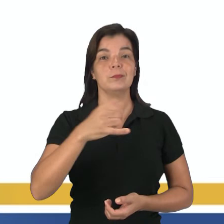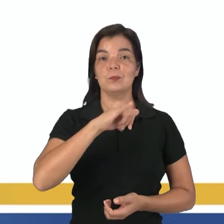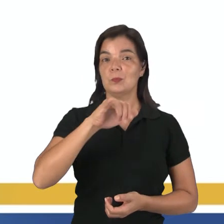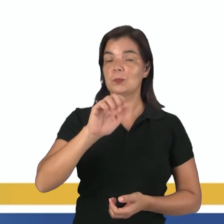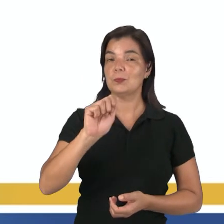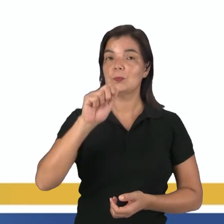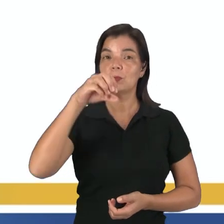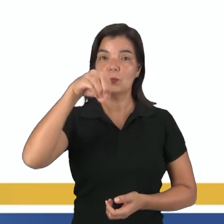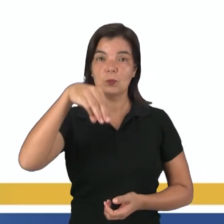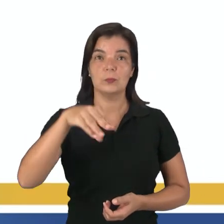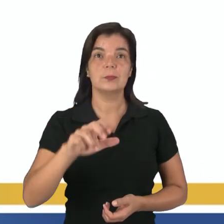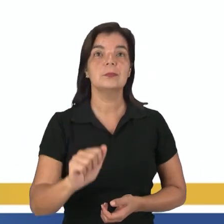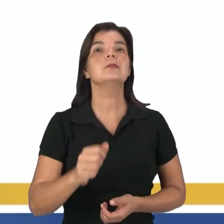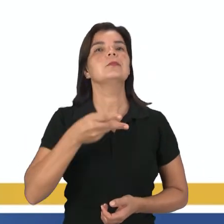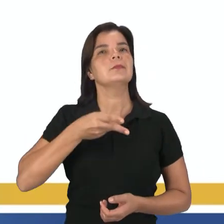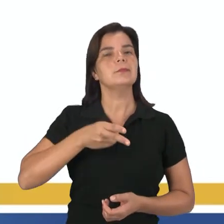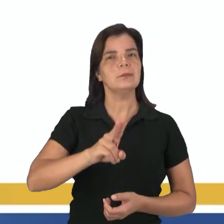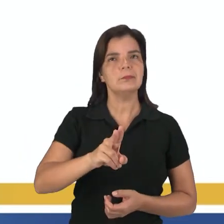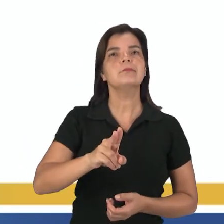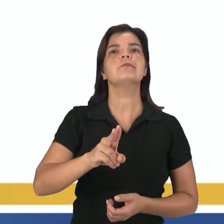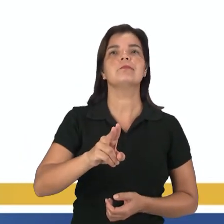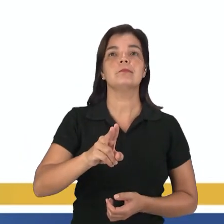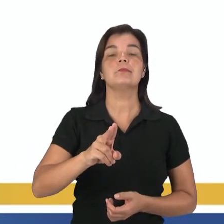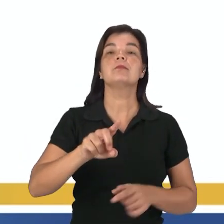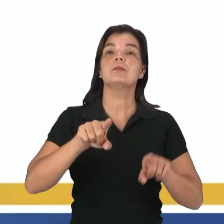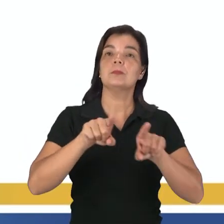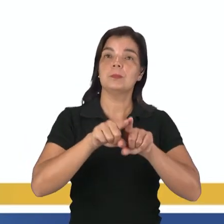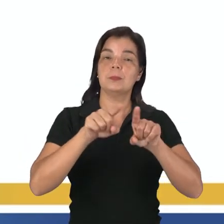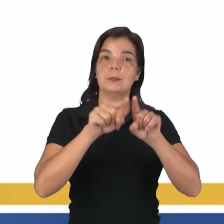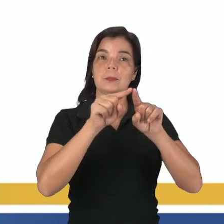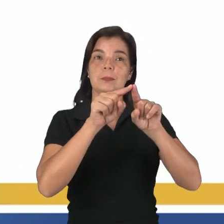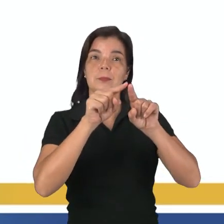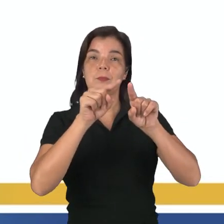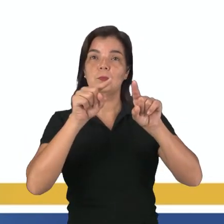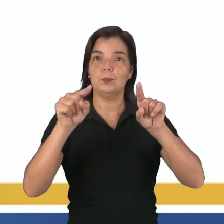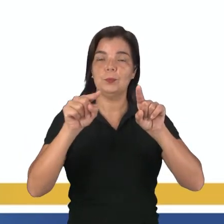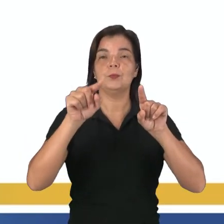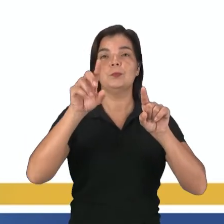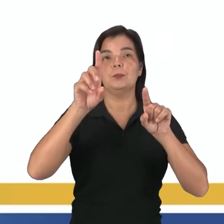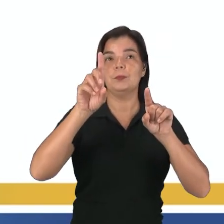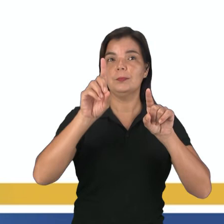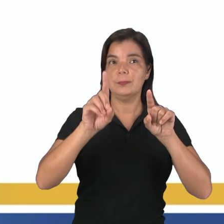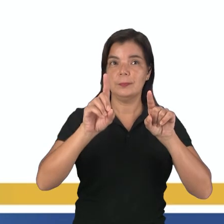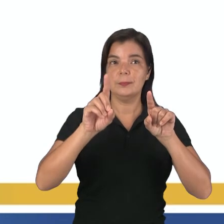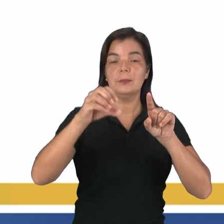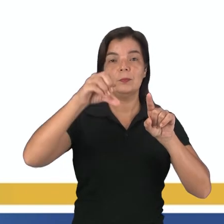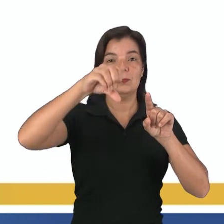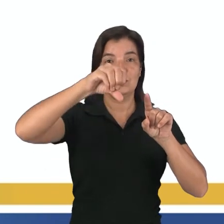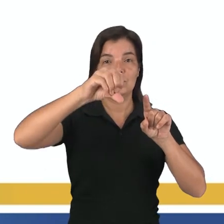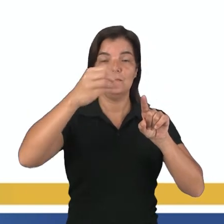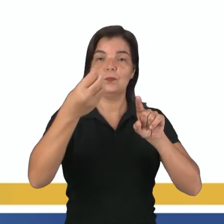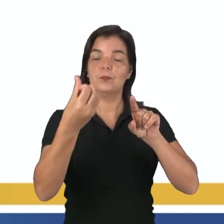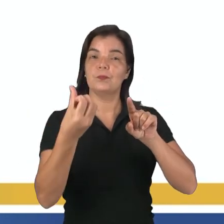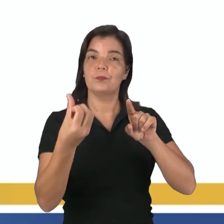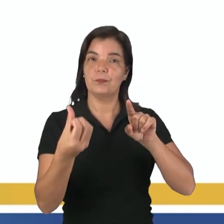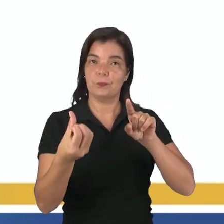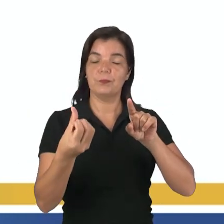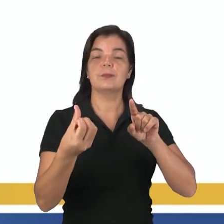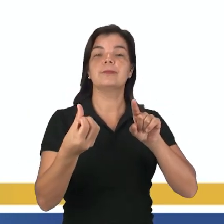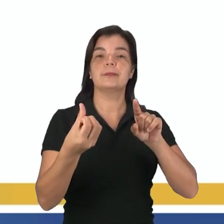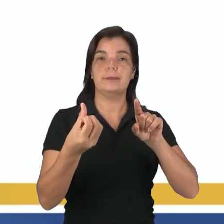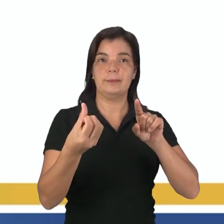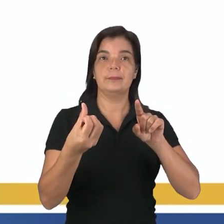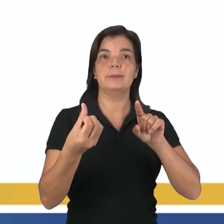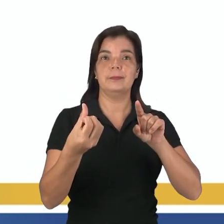depois Joana continua o seu percurso passando pelo ponto de com